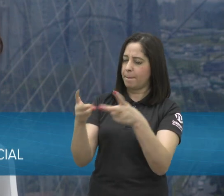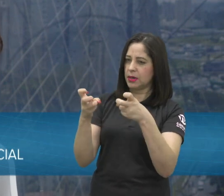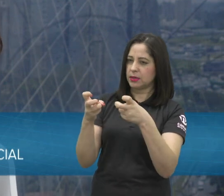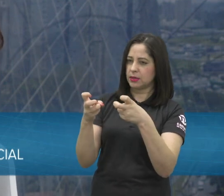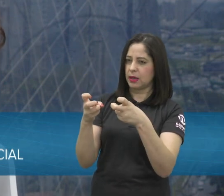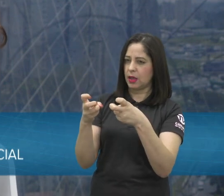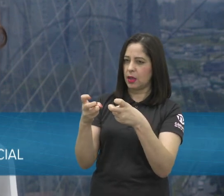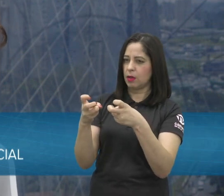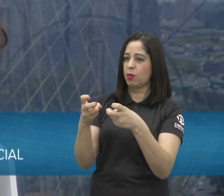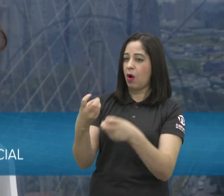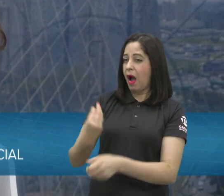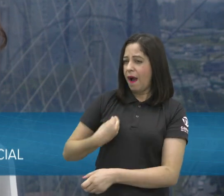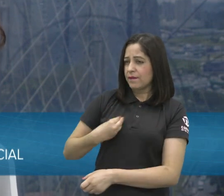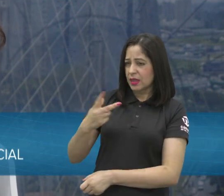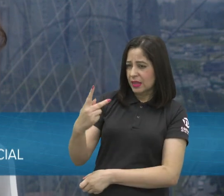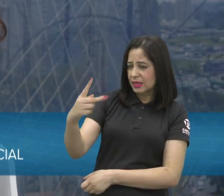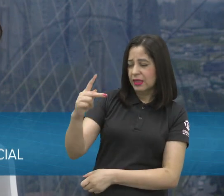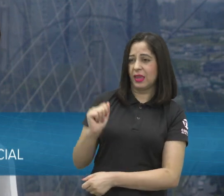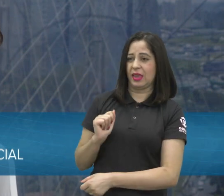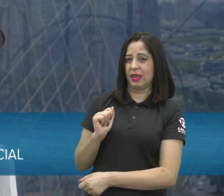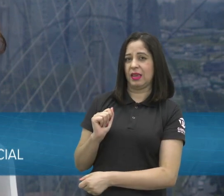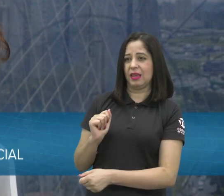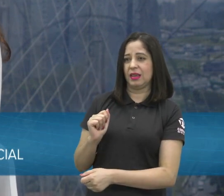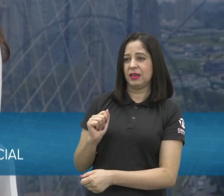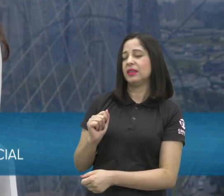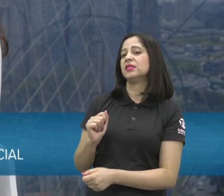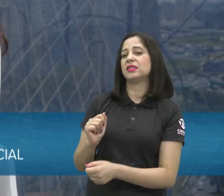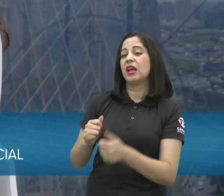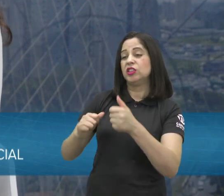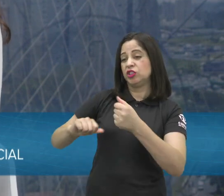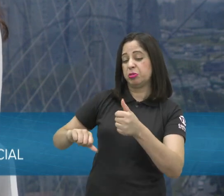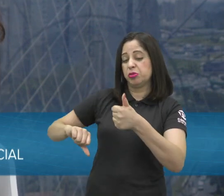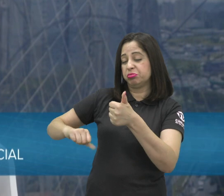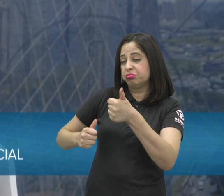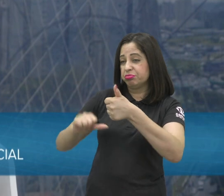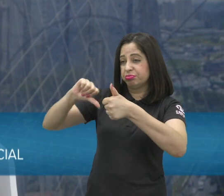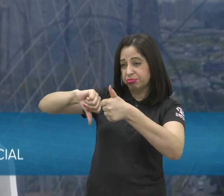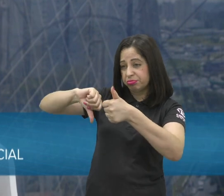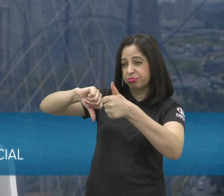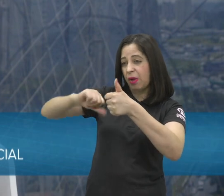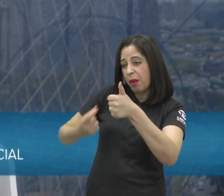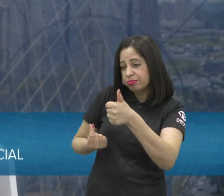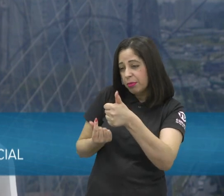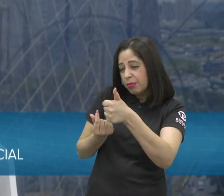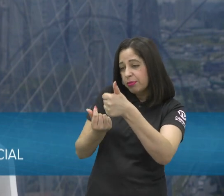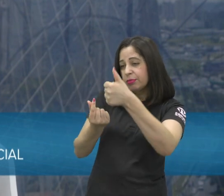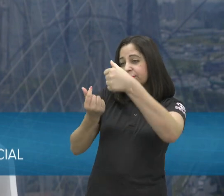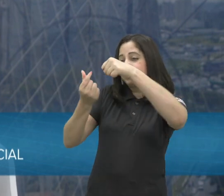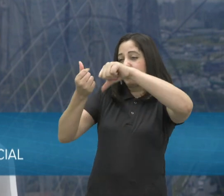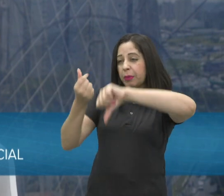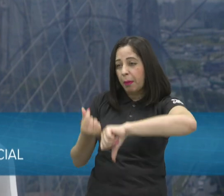quando eu entendo as condições a que eles estão submetidos, quando eu tenho essa aproximação e realmente tenho esse